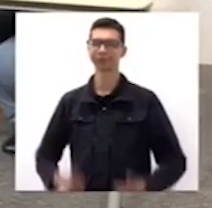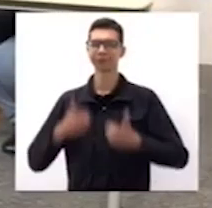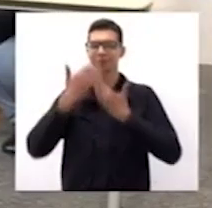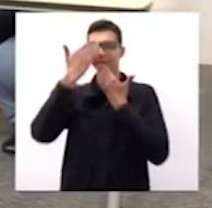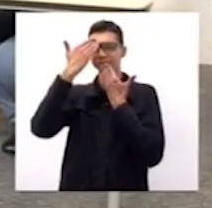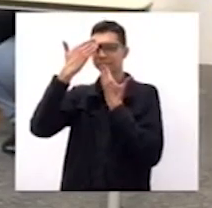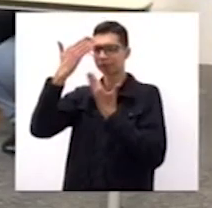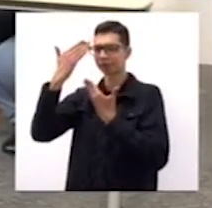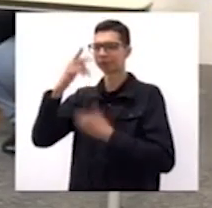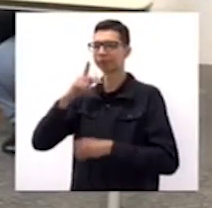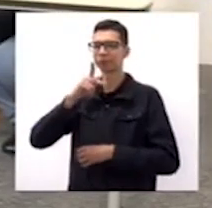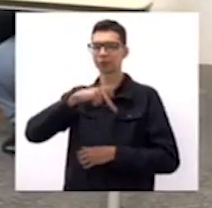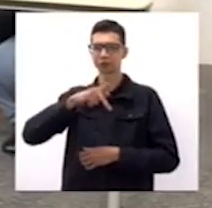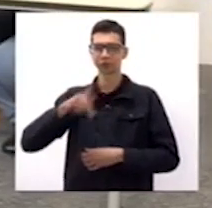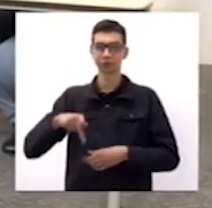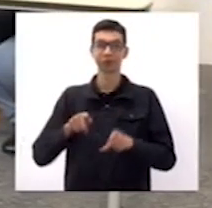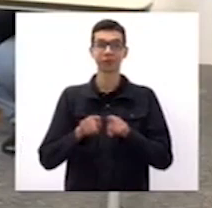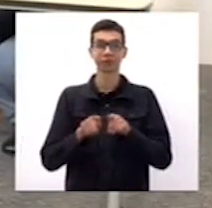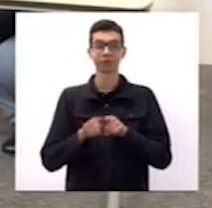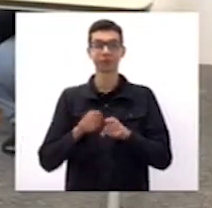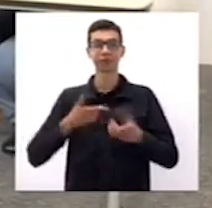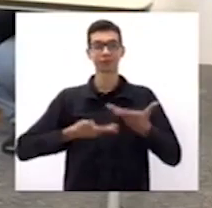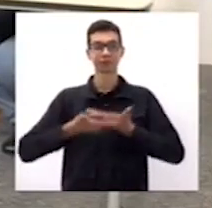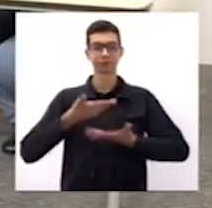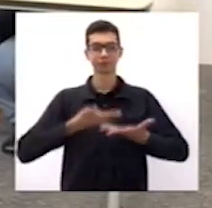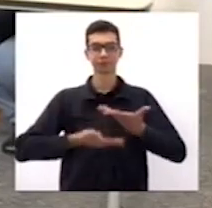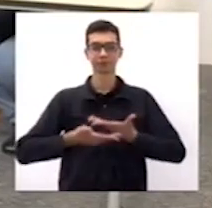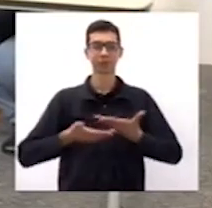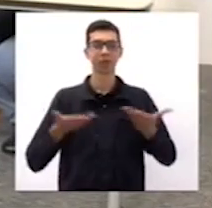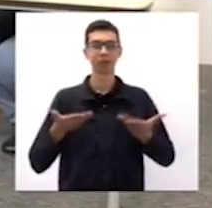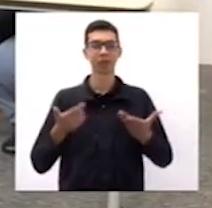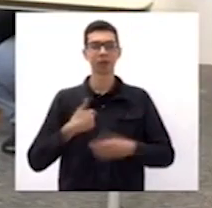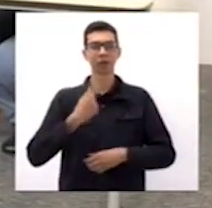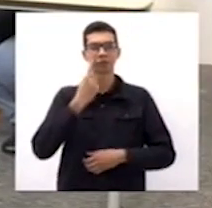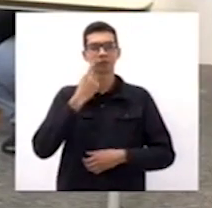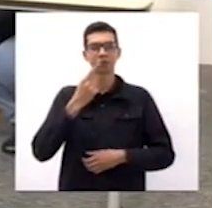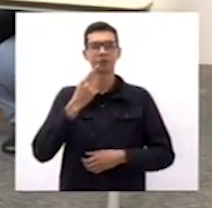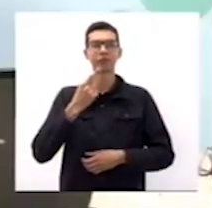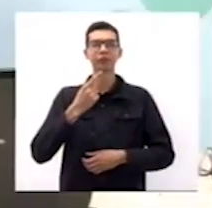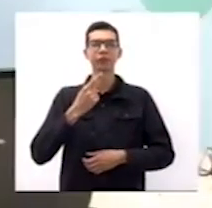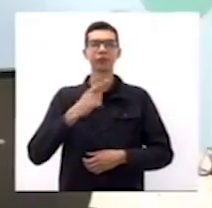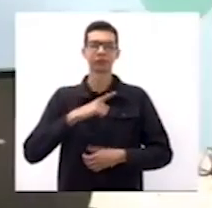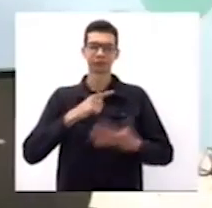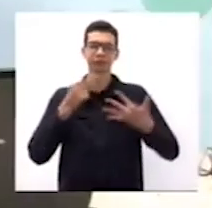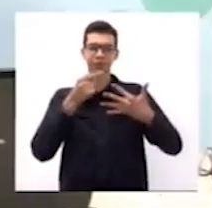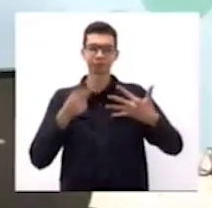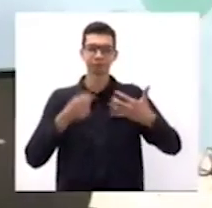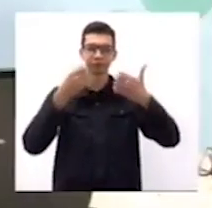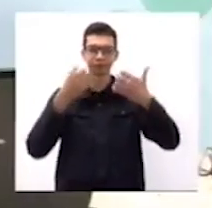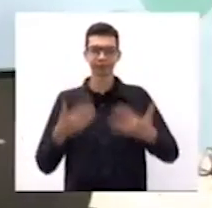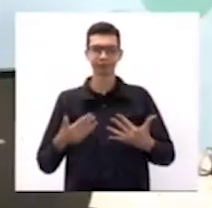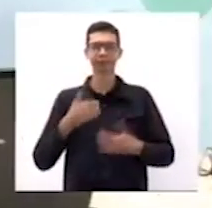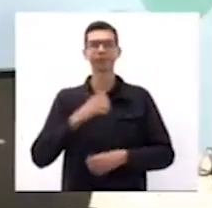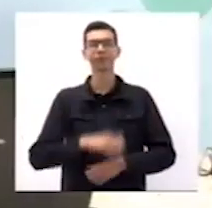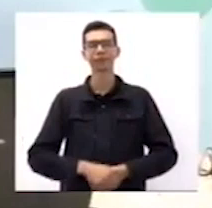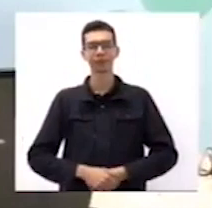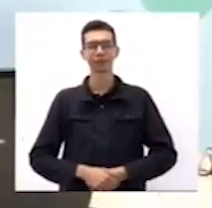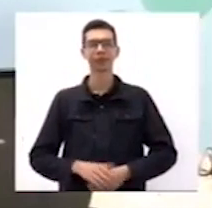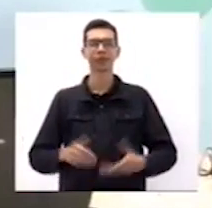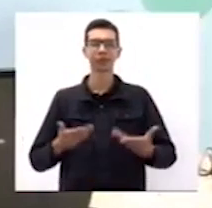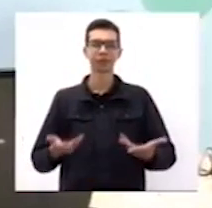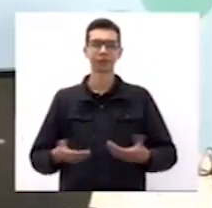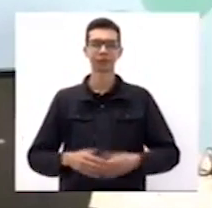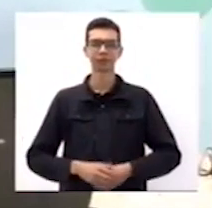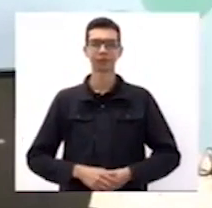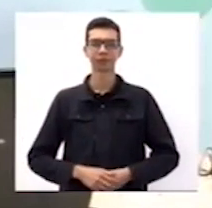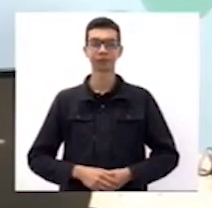Obrigada, professores e professoras, pela interação. Então, vou apreciar aqui alguns apontamentos, professora Lu. Então, eu